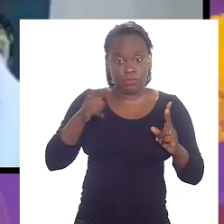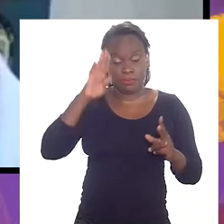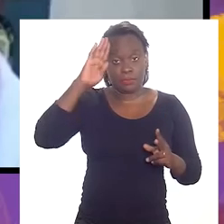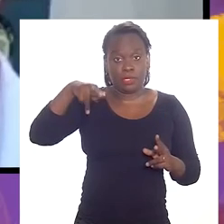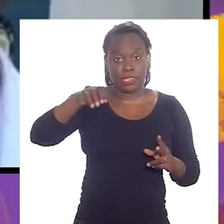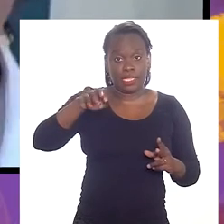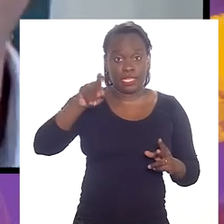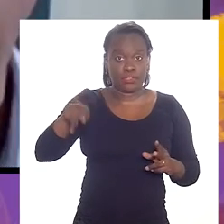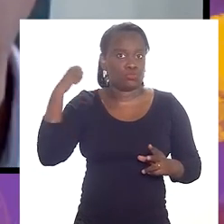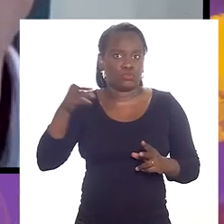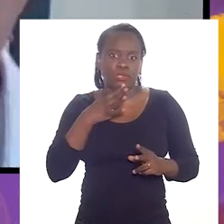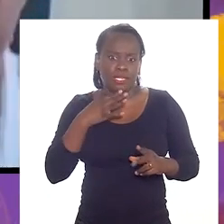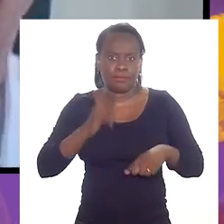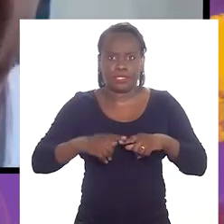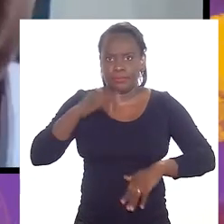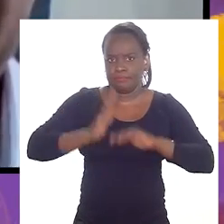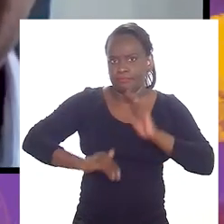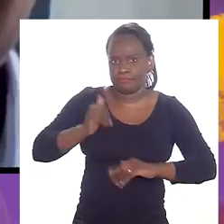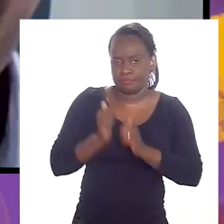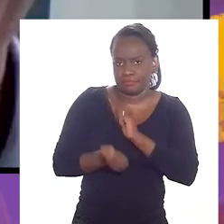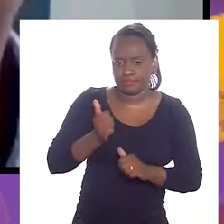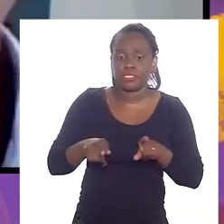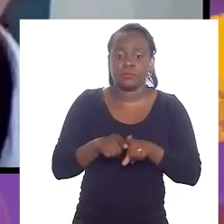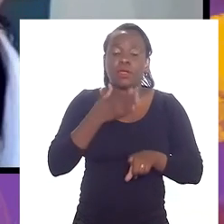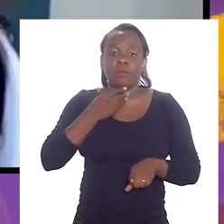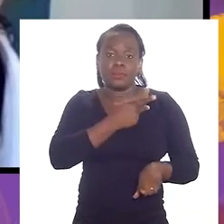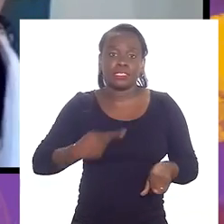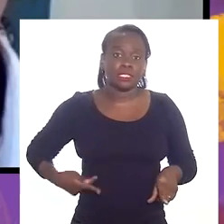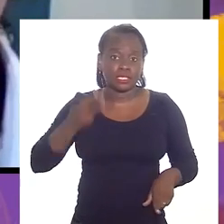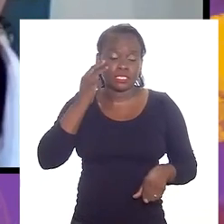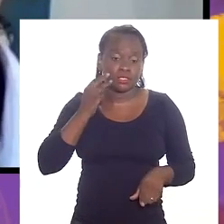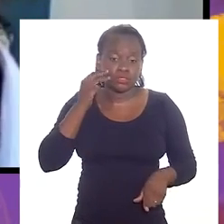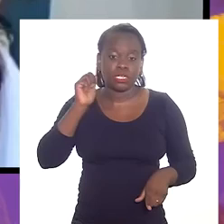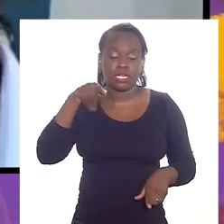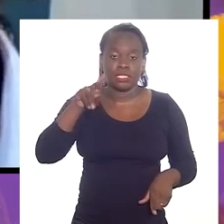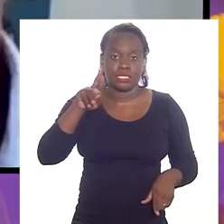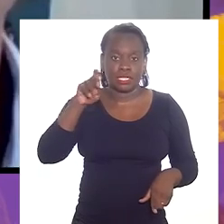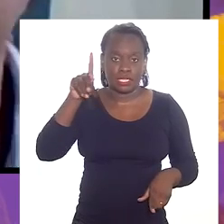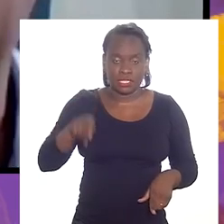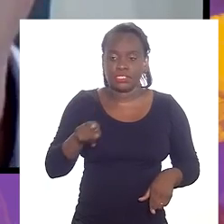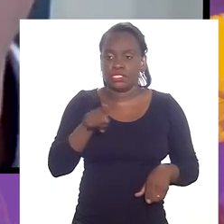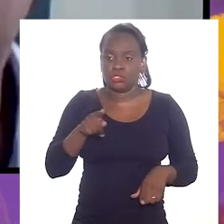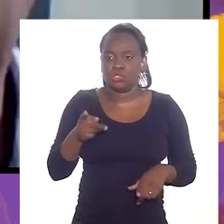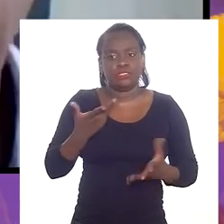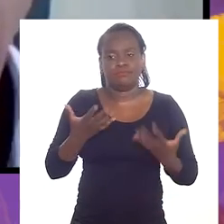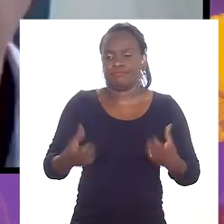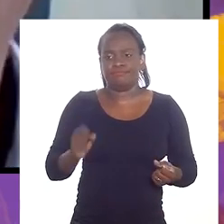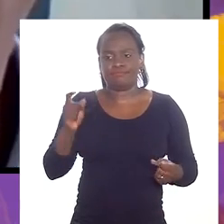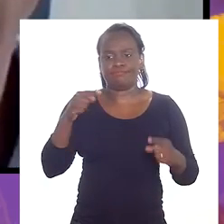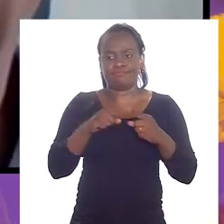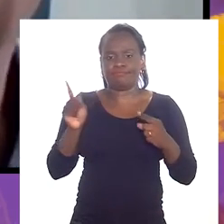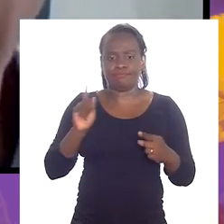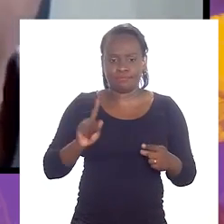principalmente o neném muito mais conhecido por ser um atleta e até do presidente do Santos Andreza moedas e Se mostraram o contrário